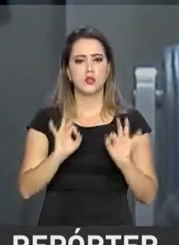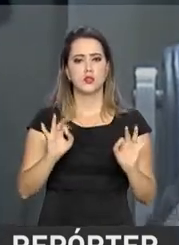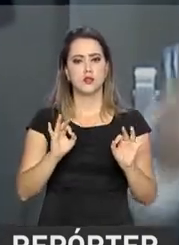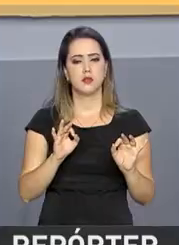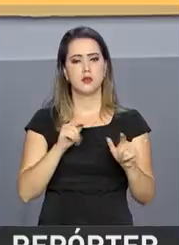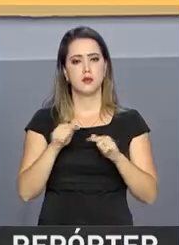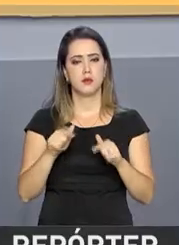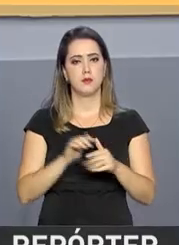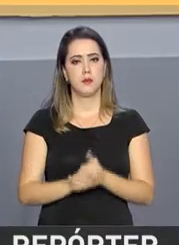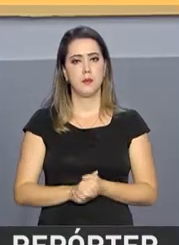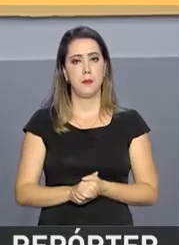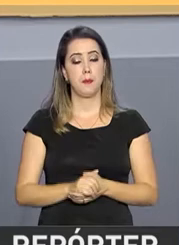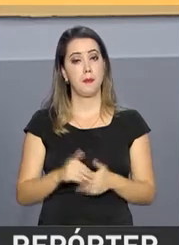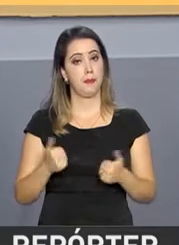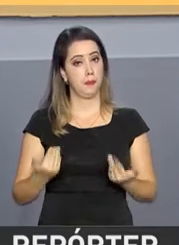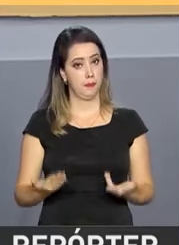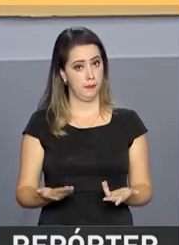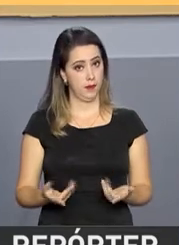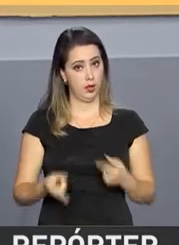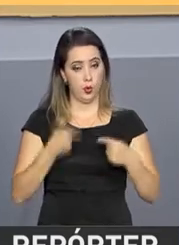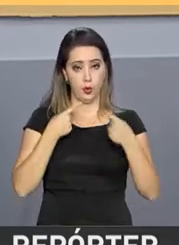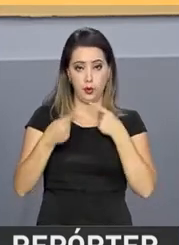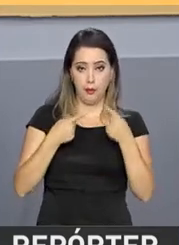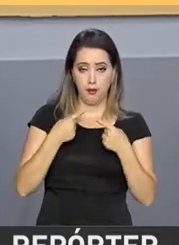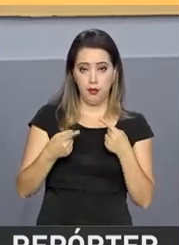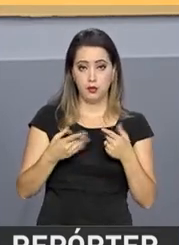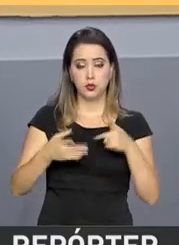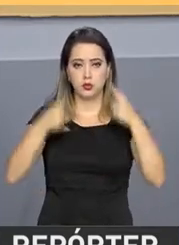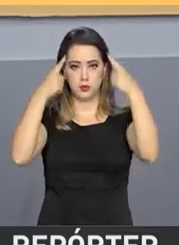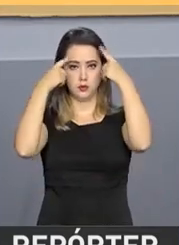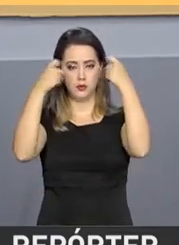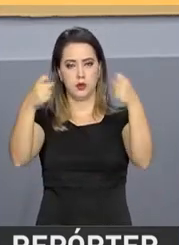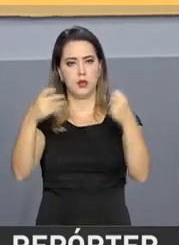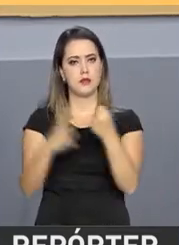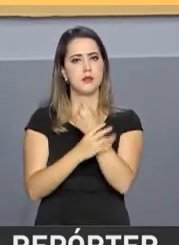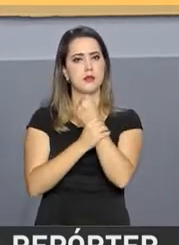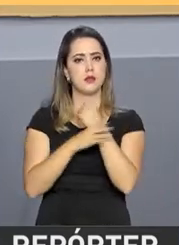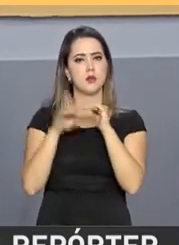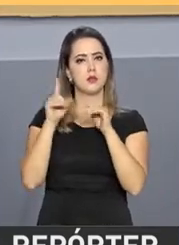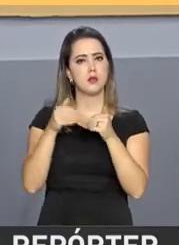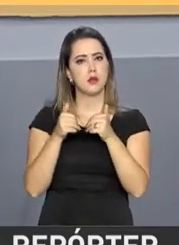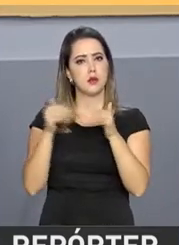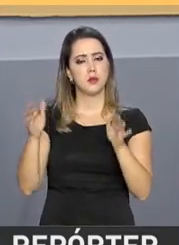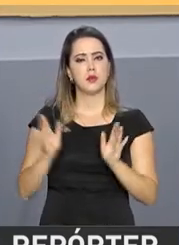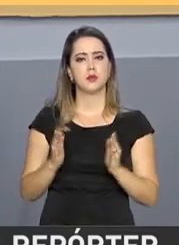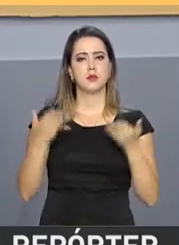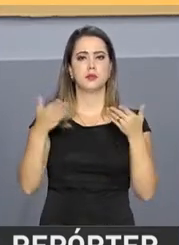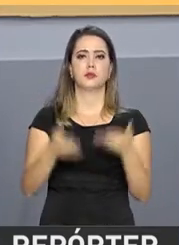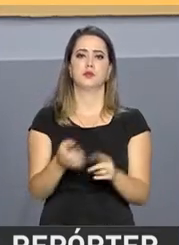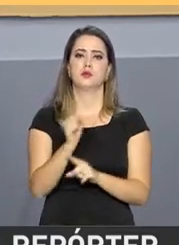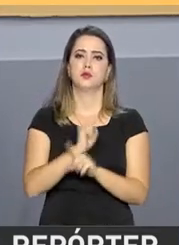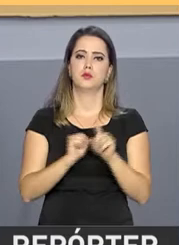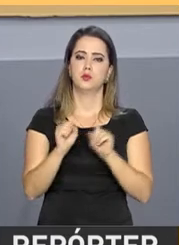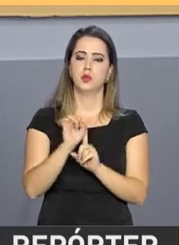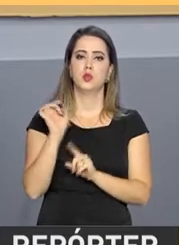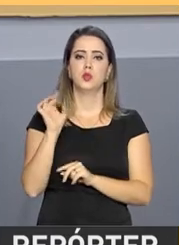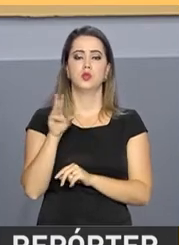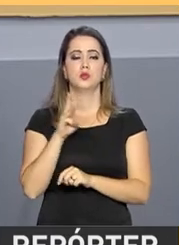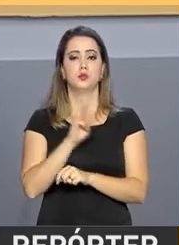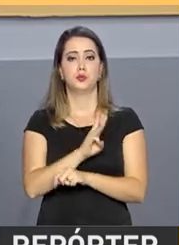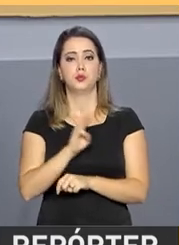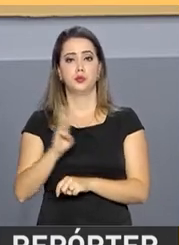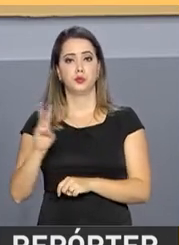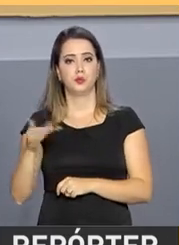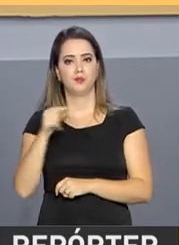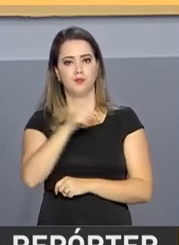atender. E o debate sobre violência e segurança pública é aberto à participação da sociedade. Basta acessar o